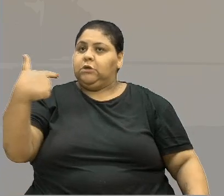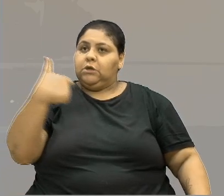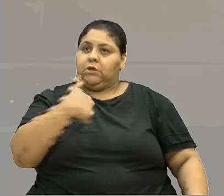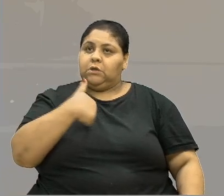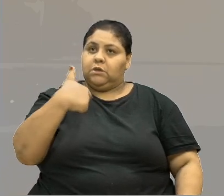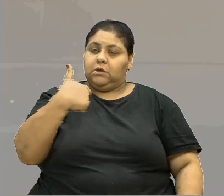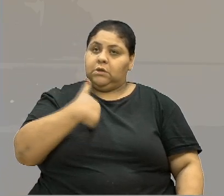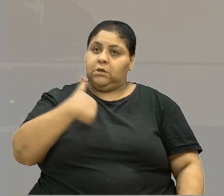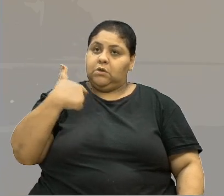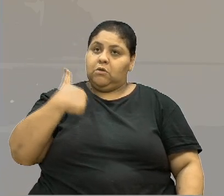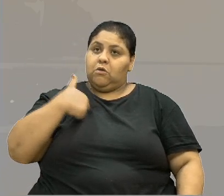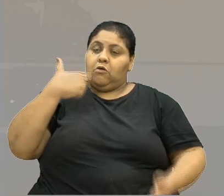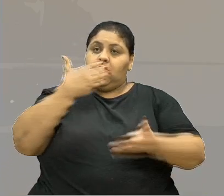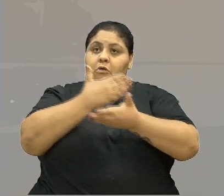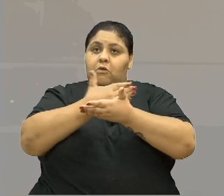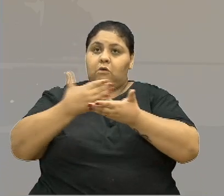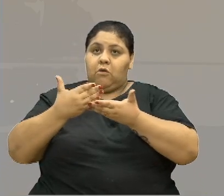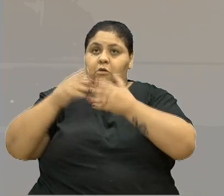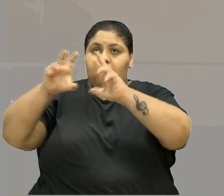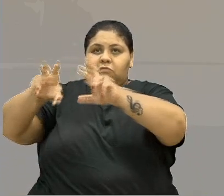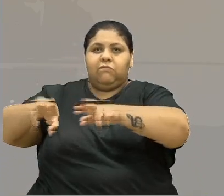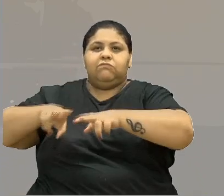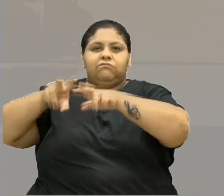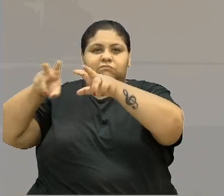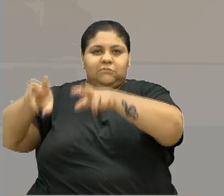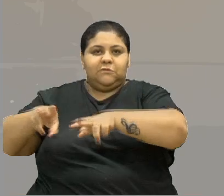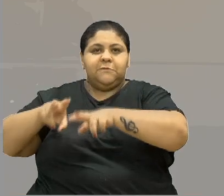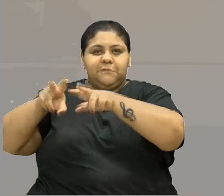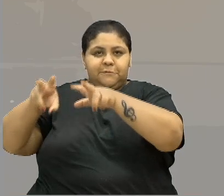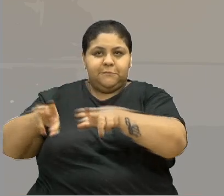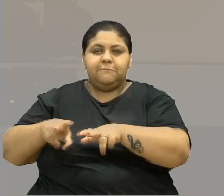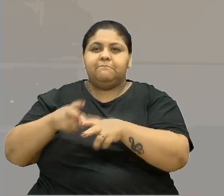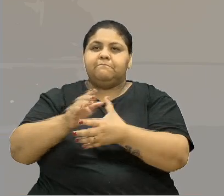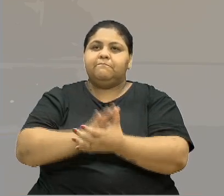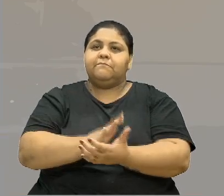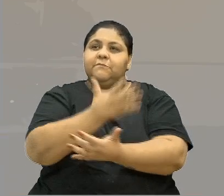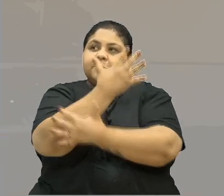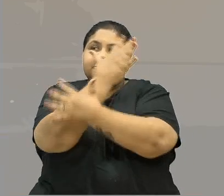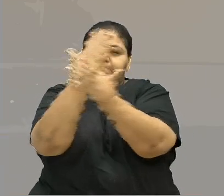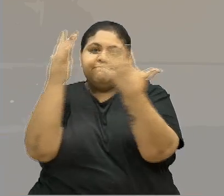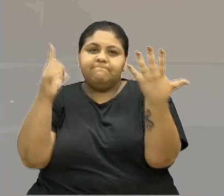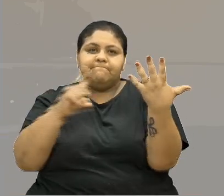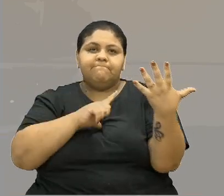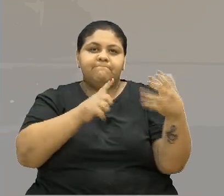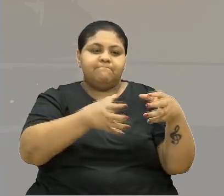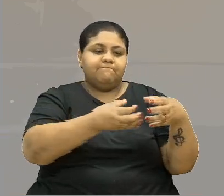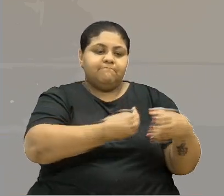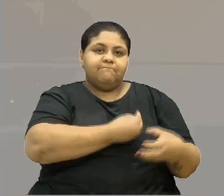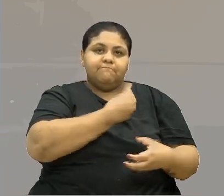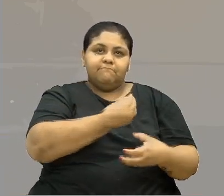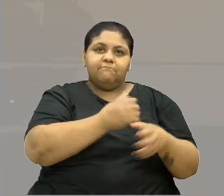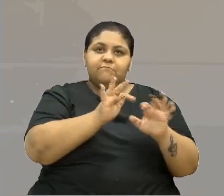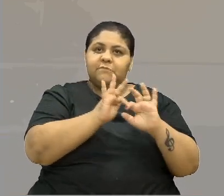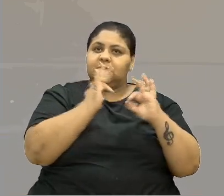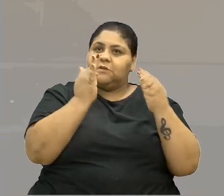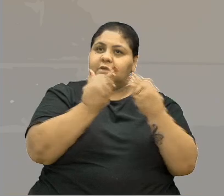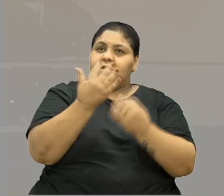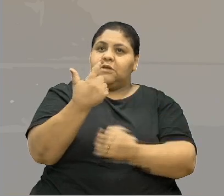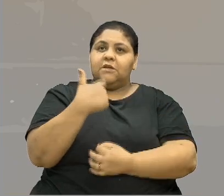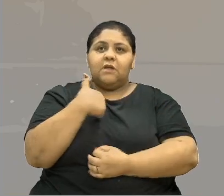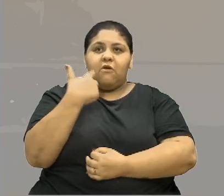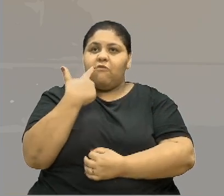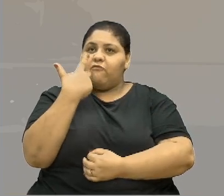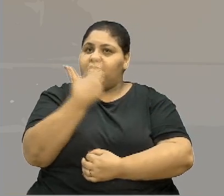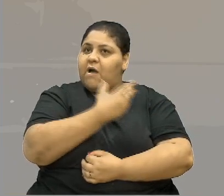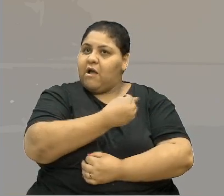A minha origem é do campo, é da agricultura. Tive uma vivência familiar e eu não cansei de dizer